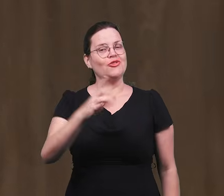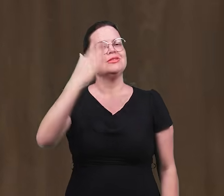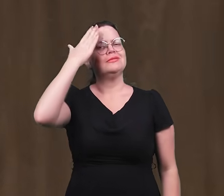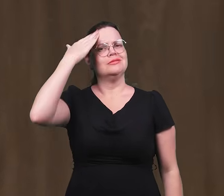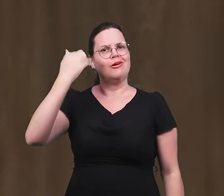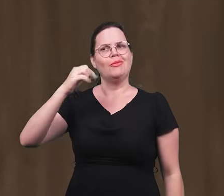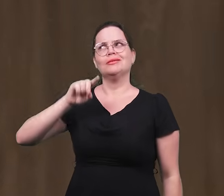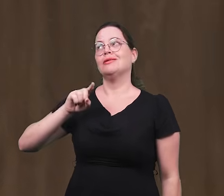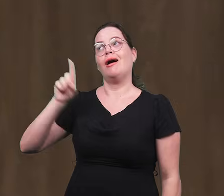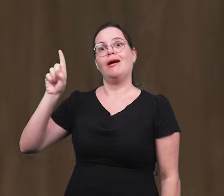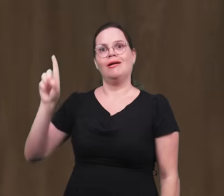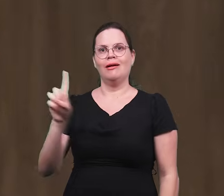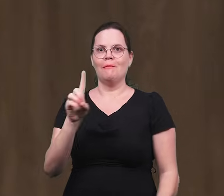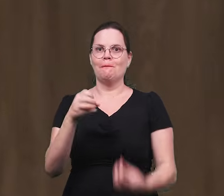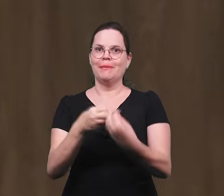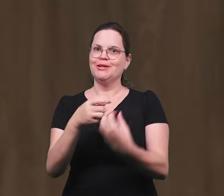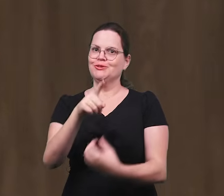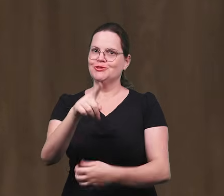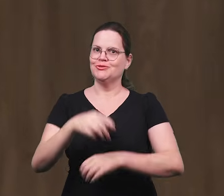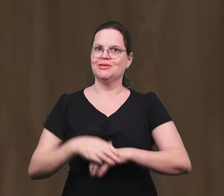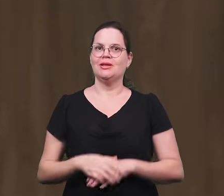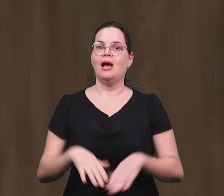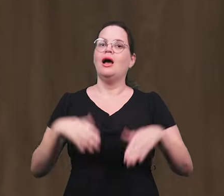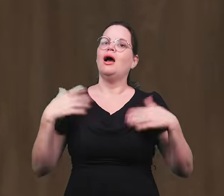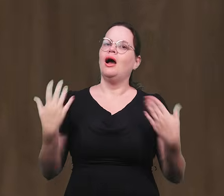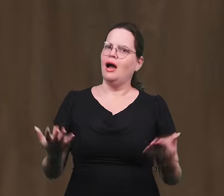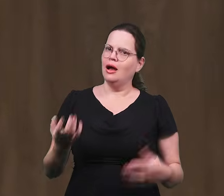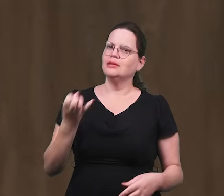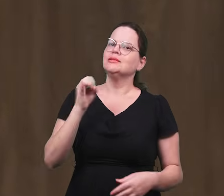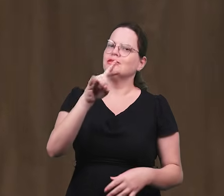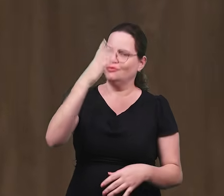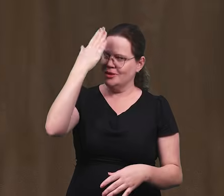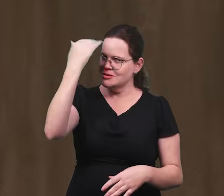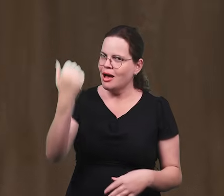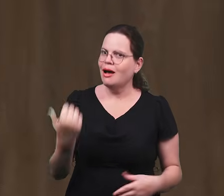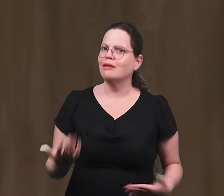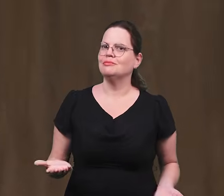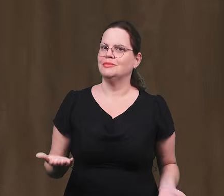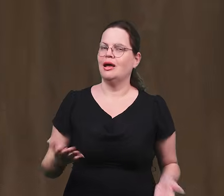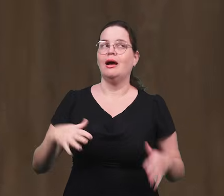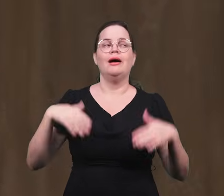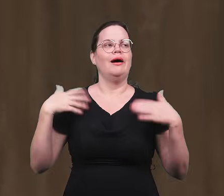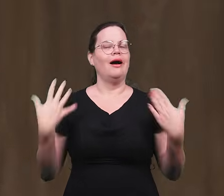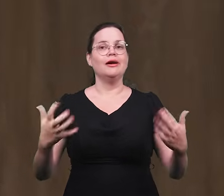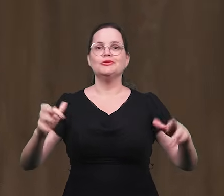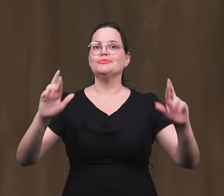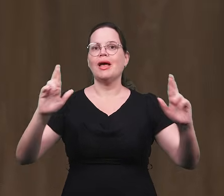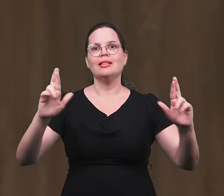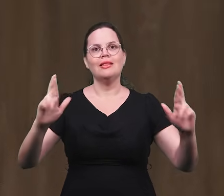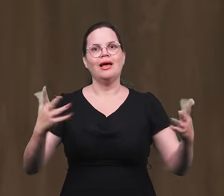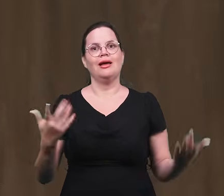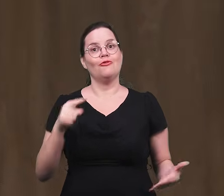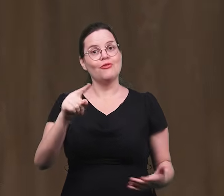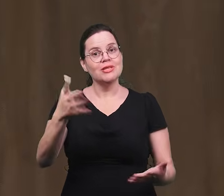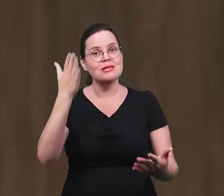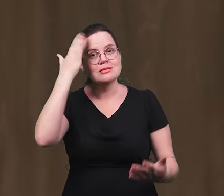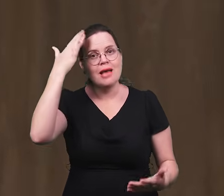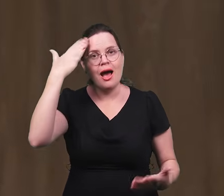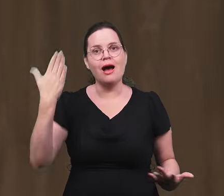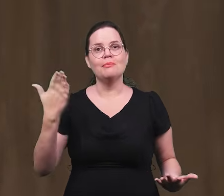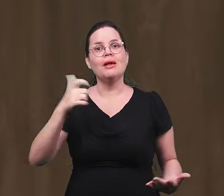está perto de você. Ah, se você soubesse. Então, Andréia, né, nós